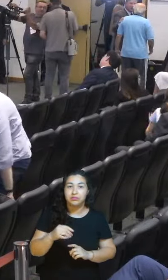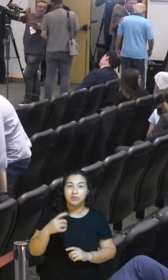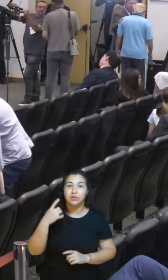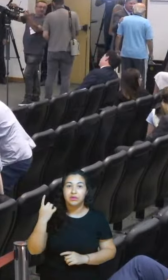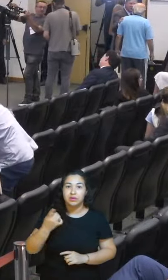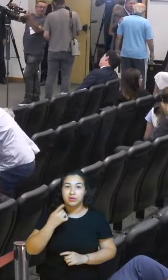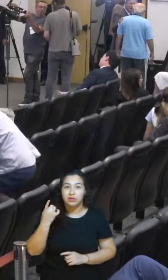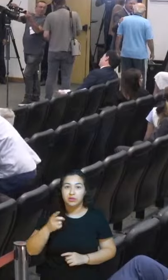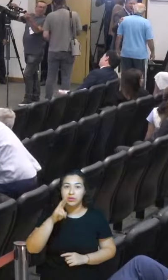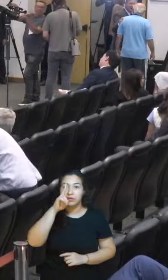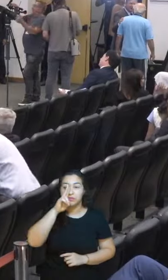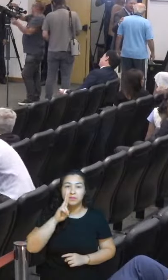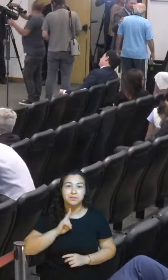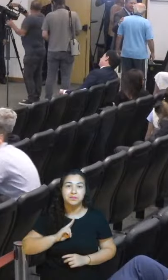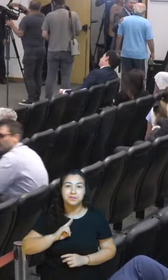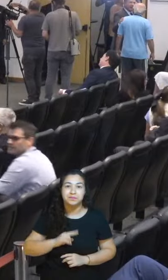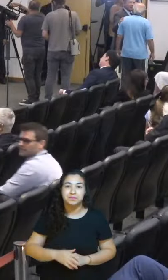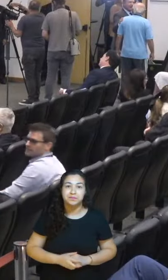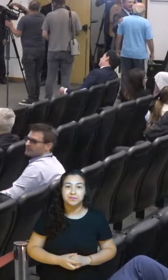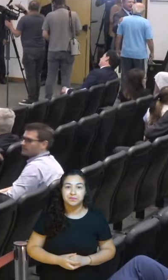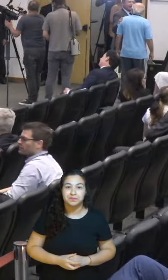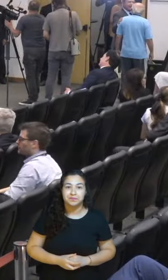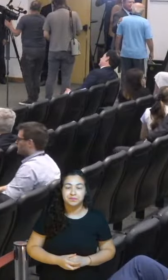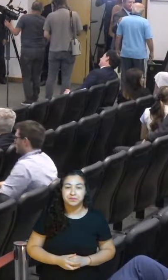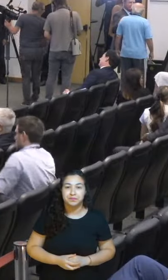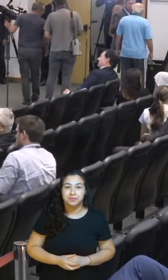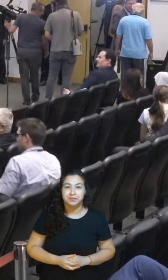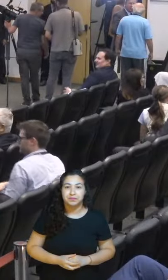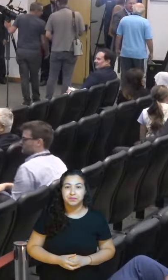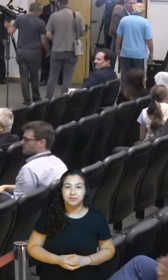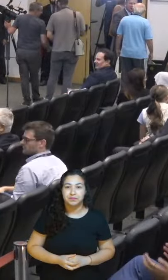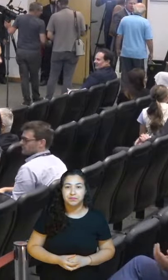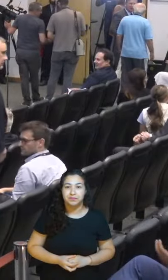Deputado Estadual de Santa Catarina Ivan